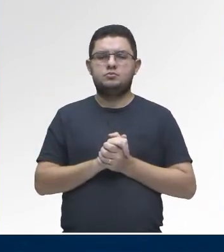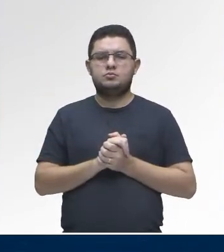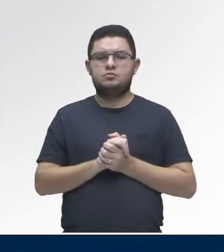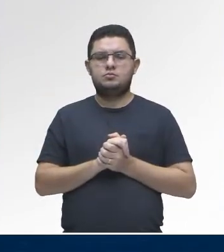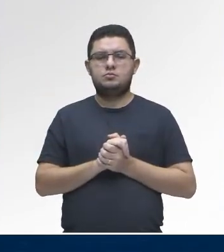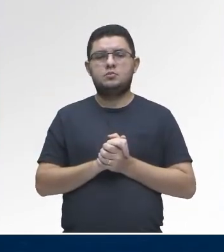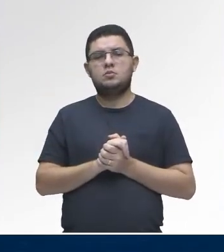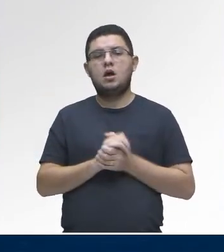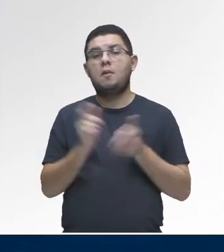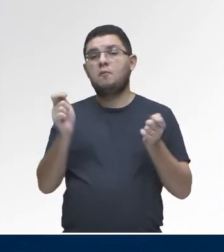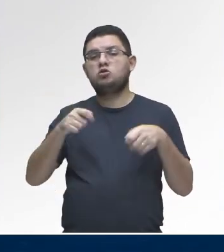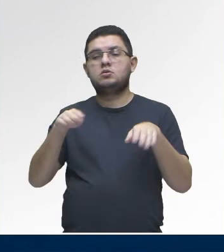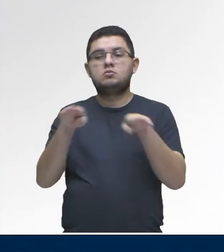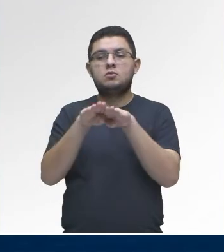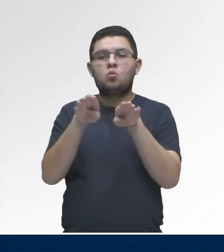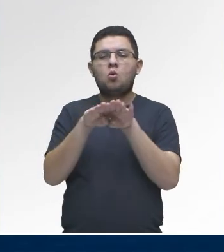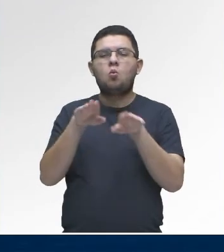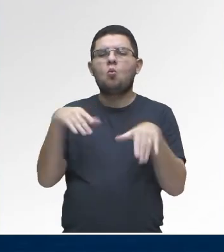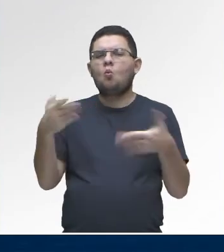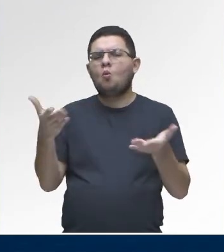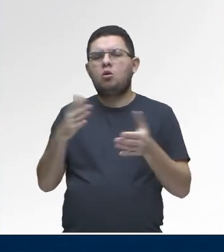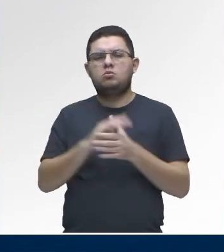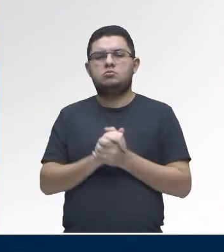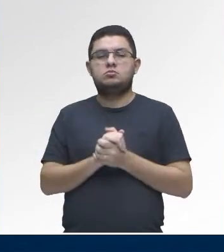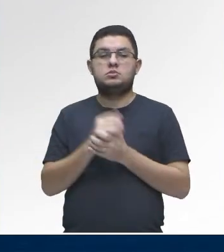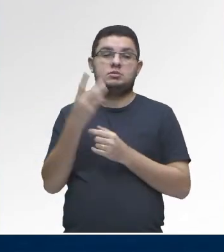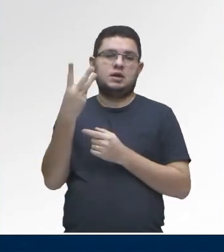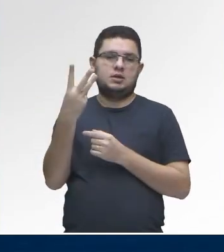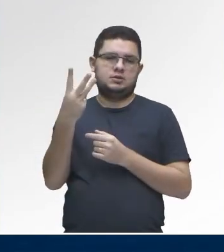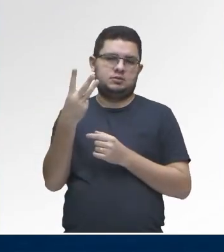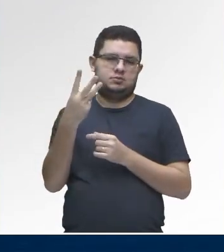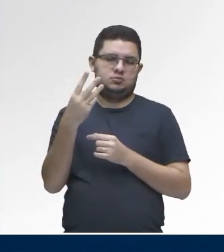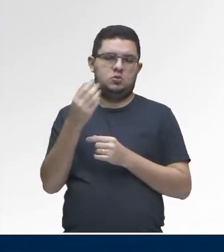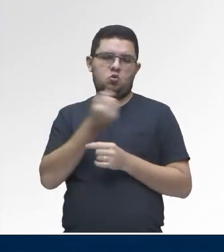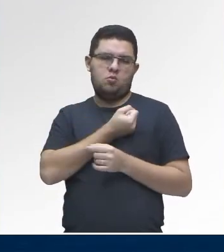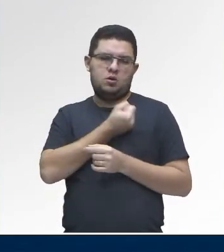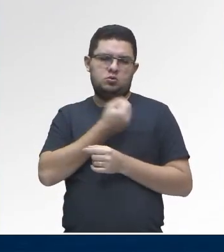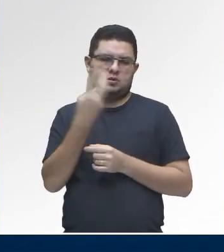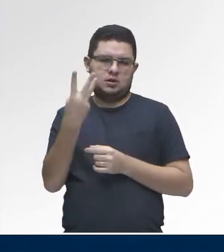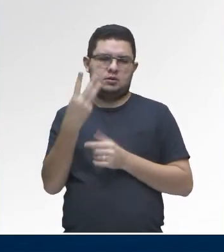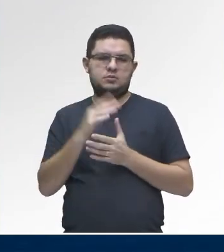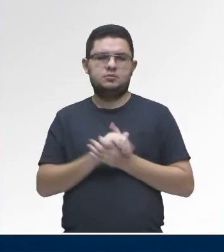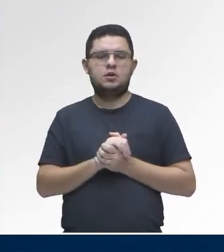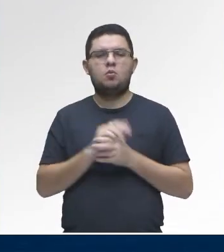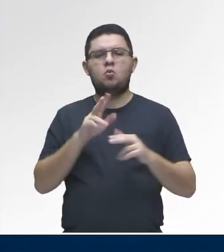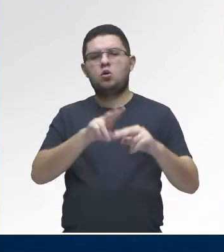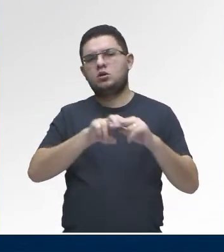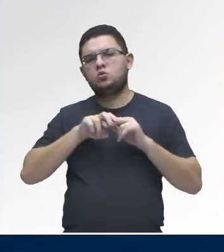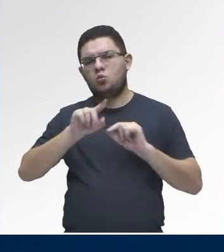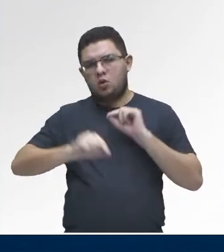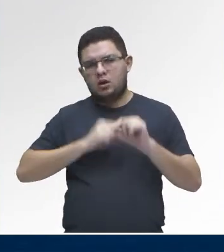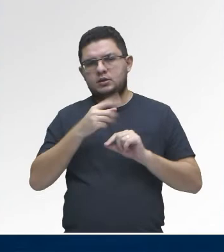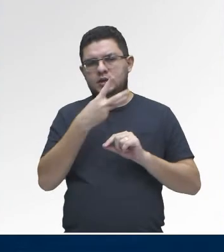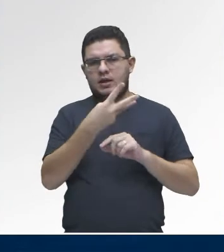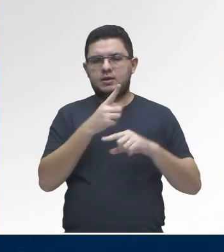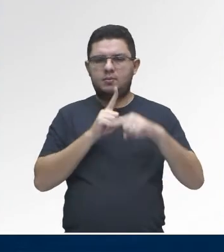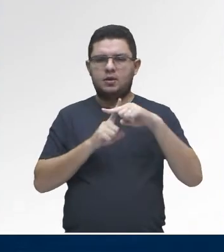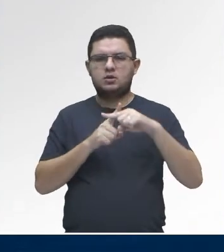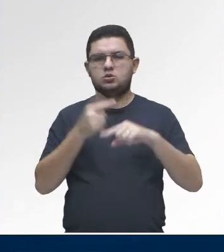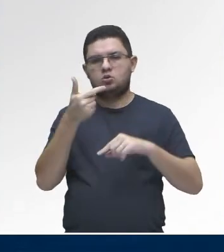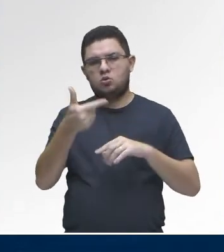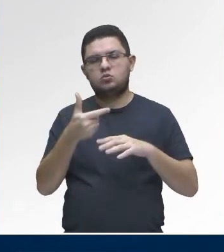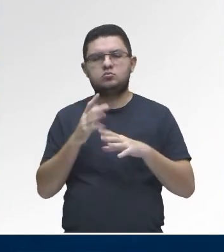seja verdadeira é o número 3, né? Porque a gente vai ter 3 mais 2 e isso é igual